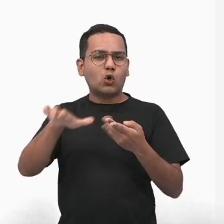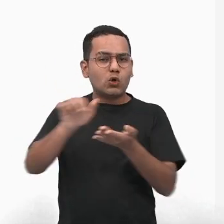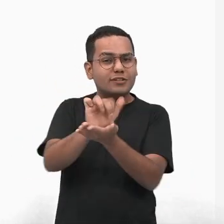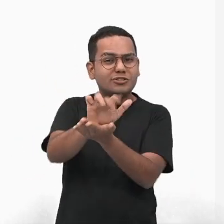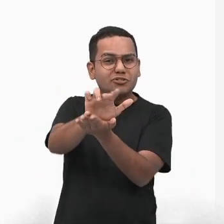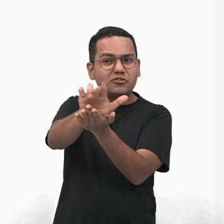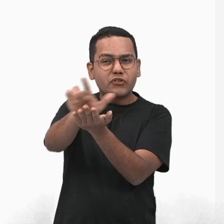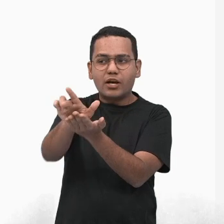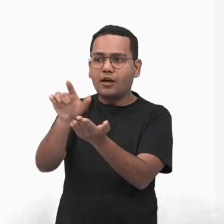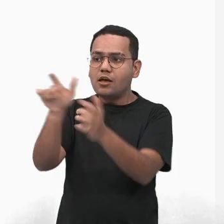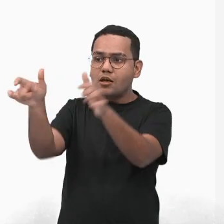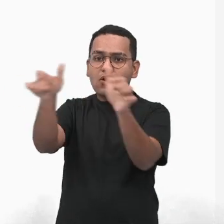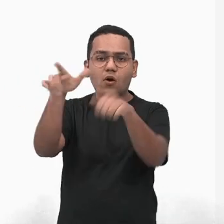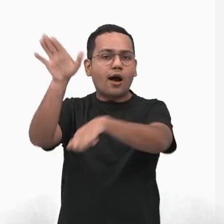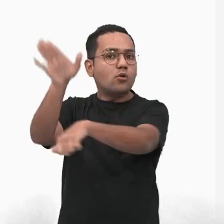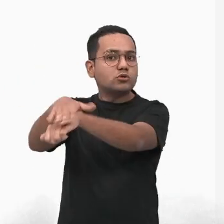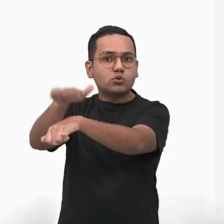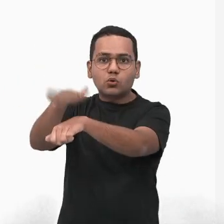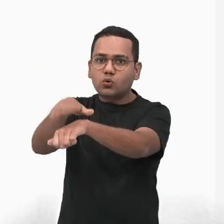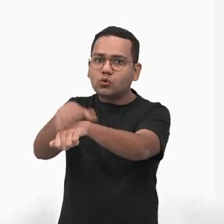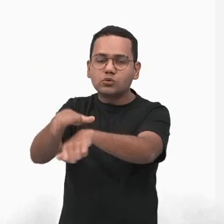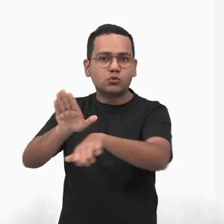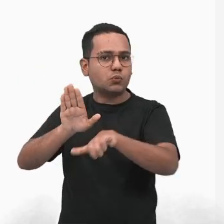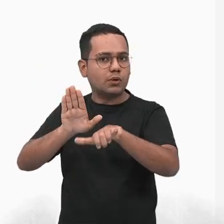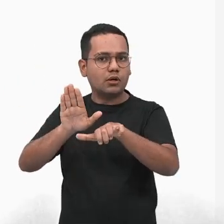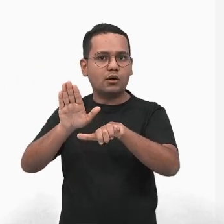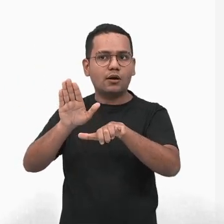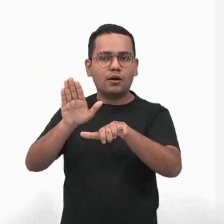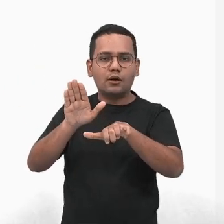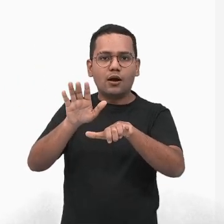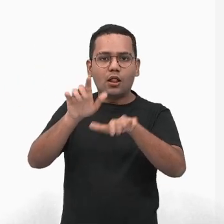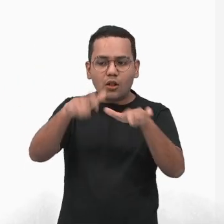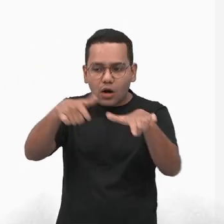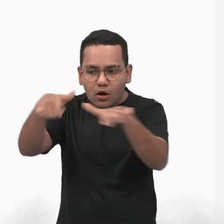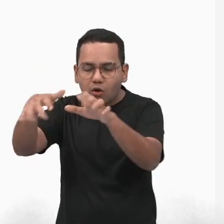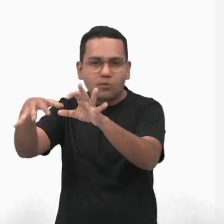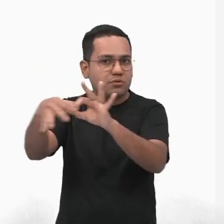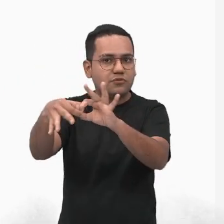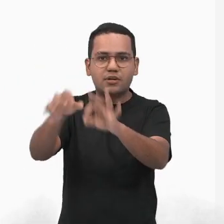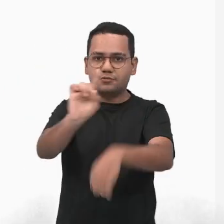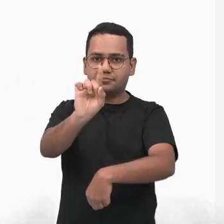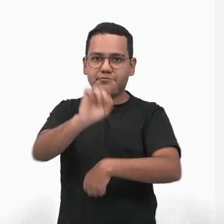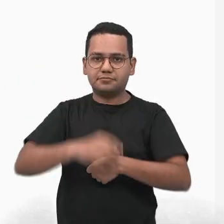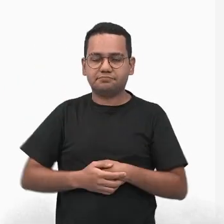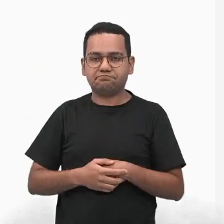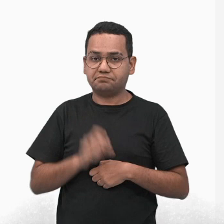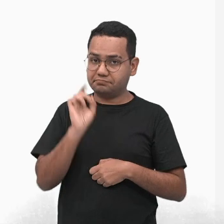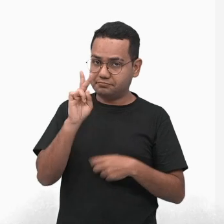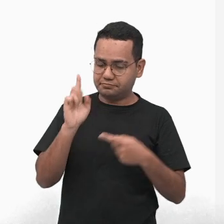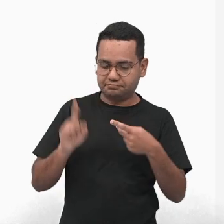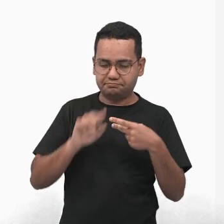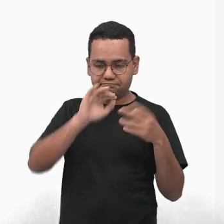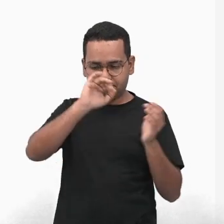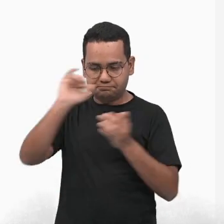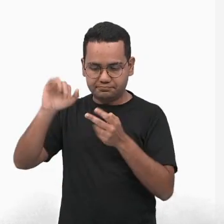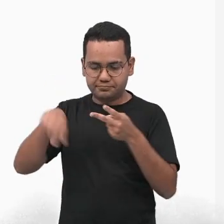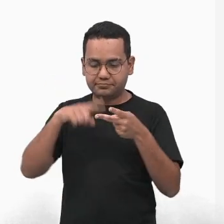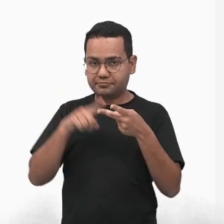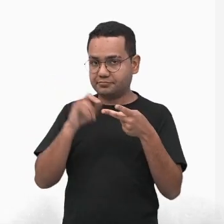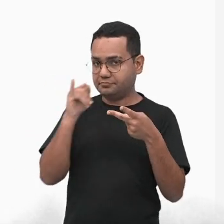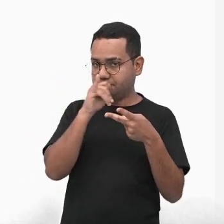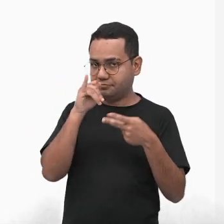regiões autônomas, não eram regiões unificadas. A mesma coisa da Itália, gente. A Itália tinha os